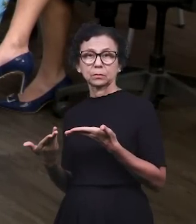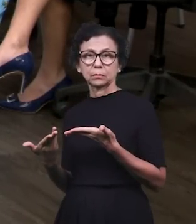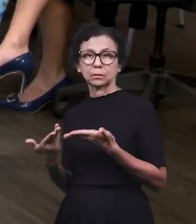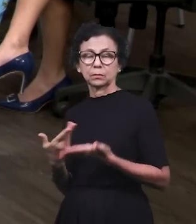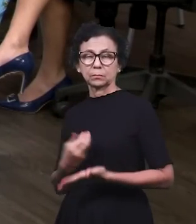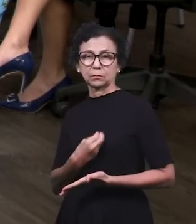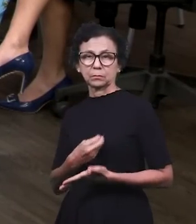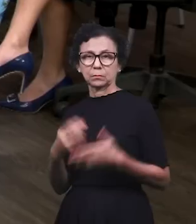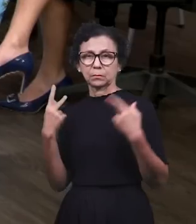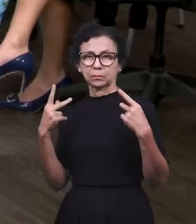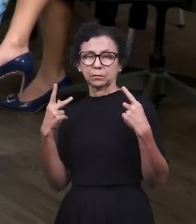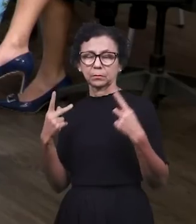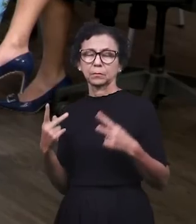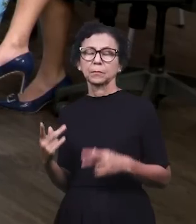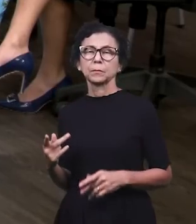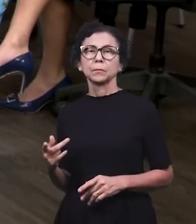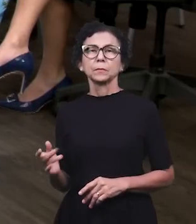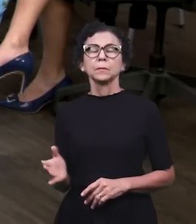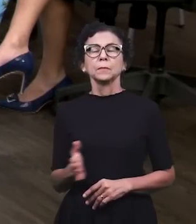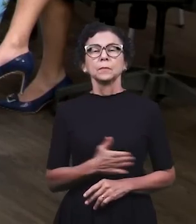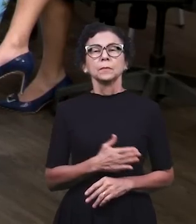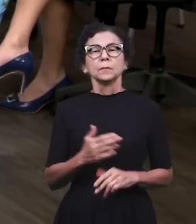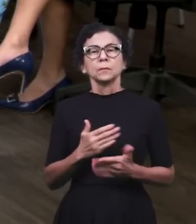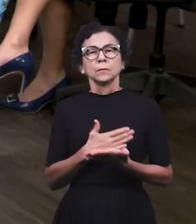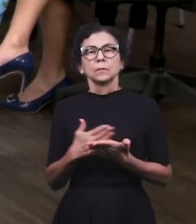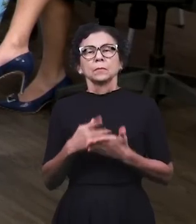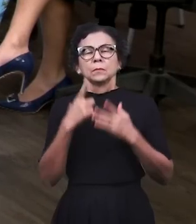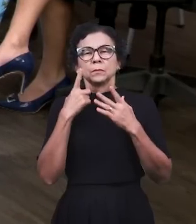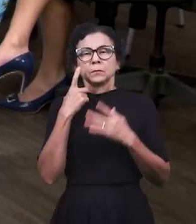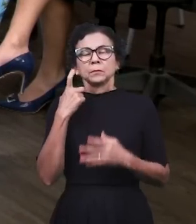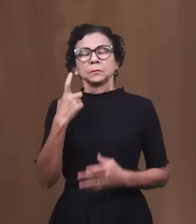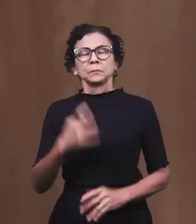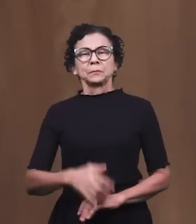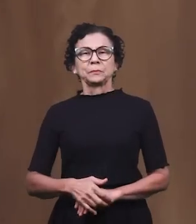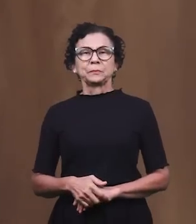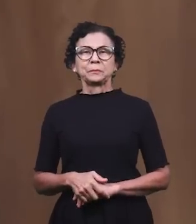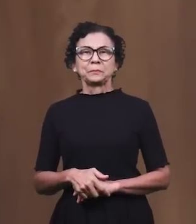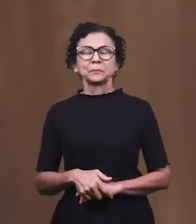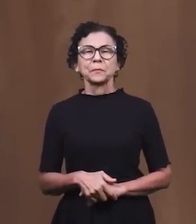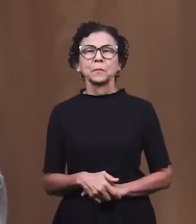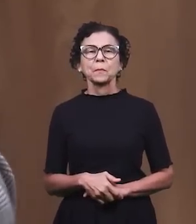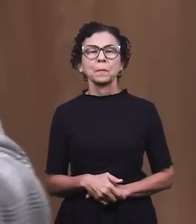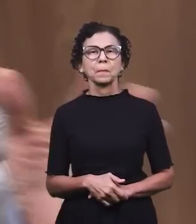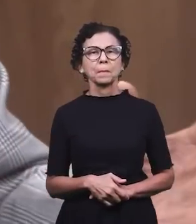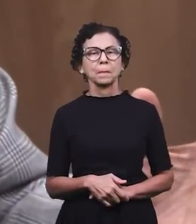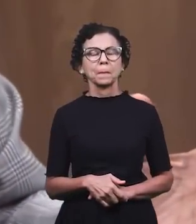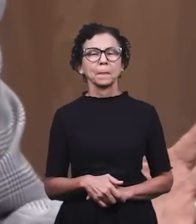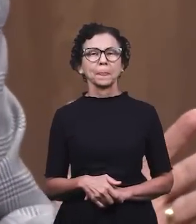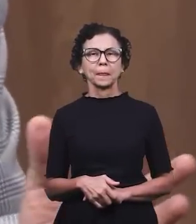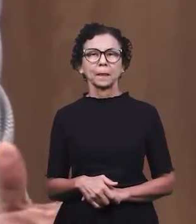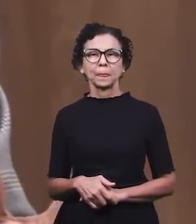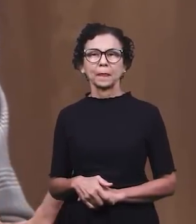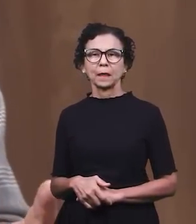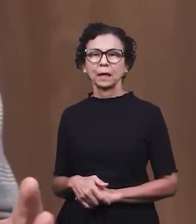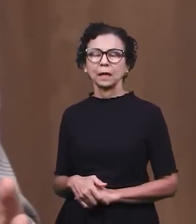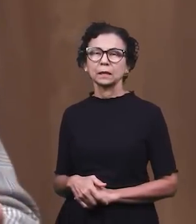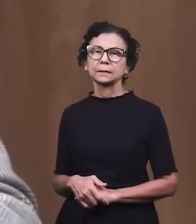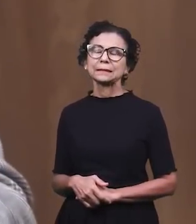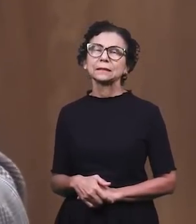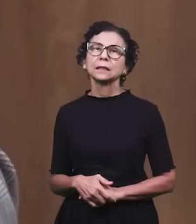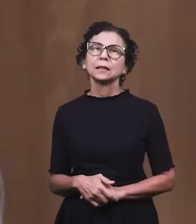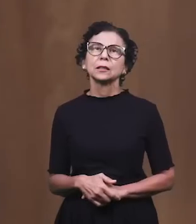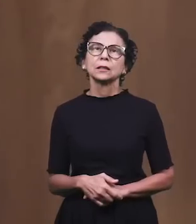nós, ela teve um início muito interessante. Teve um acontecimento